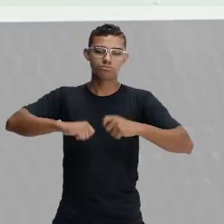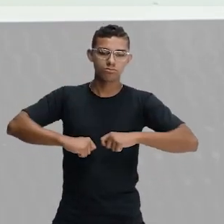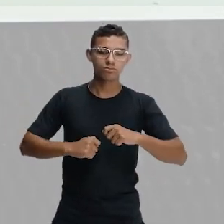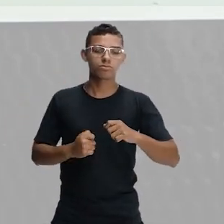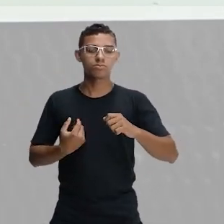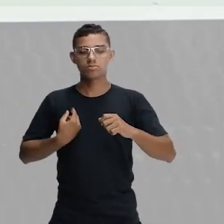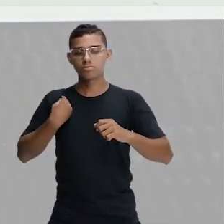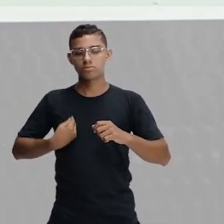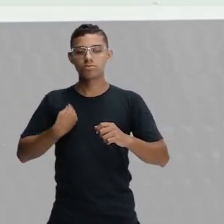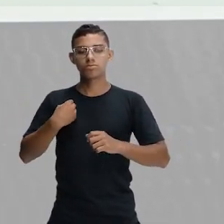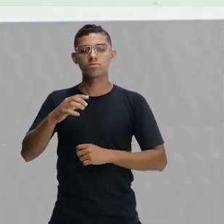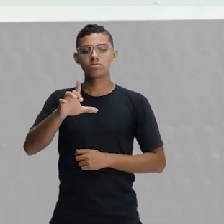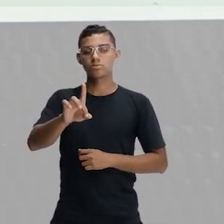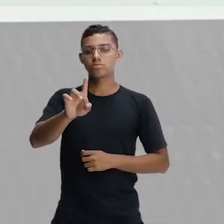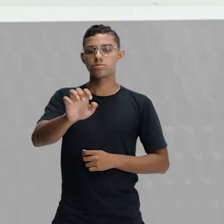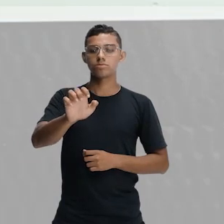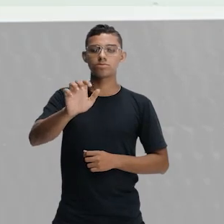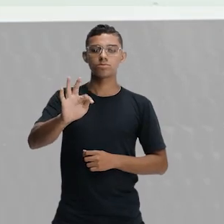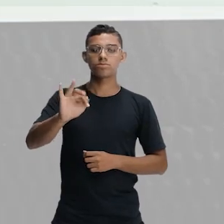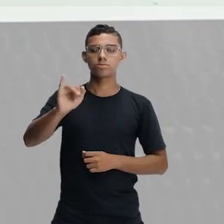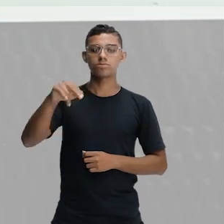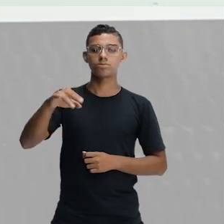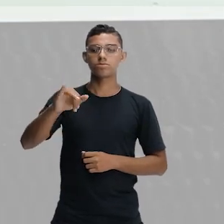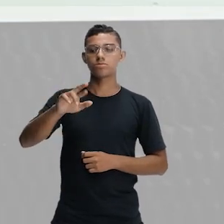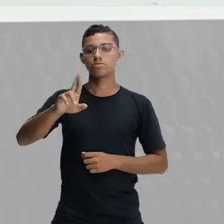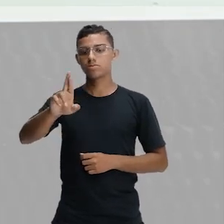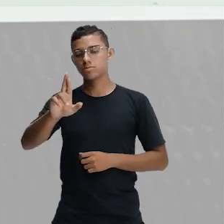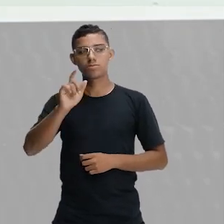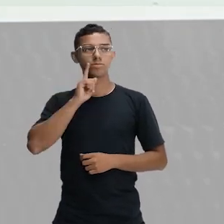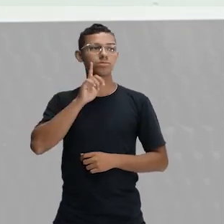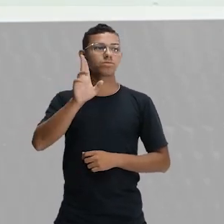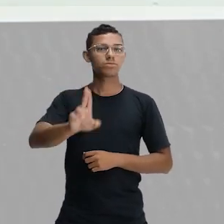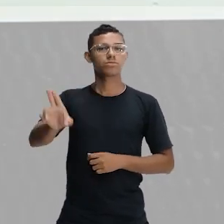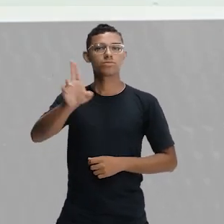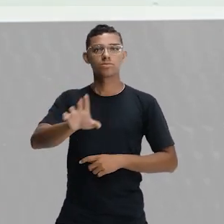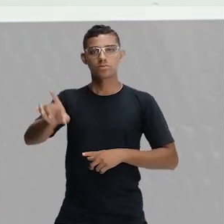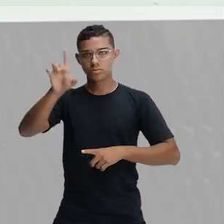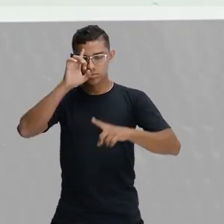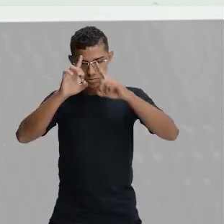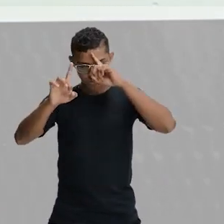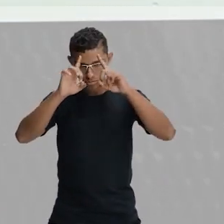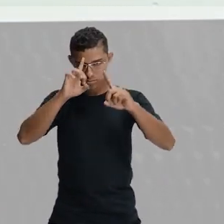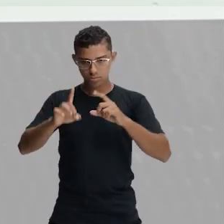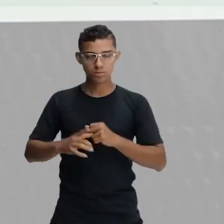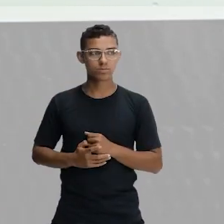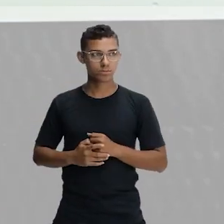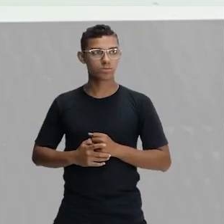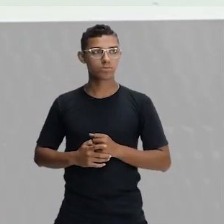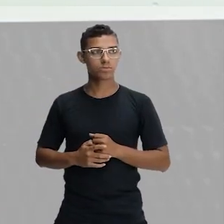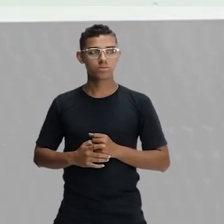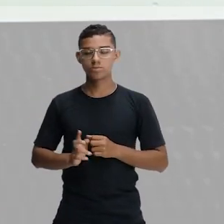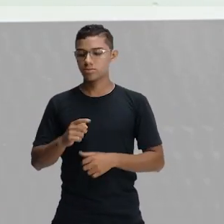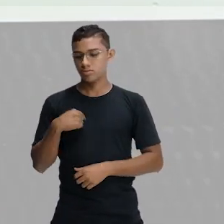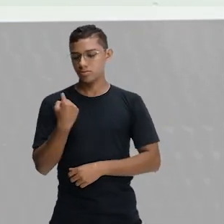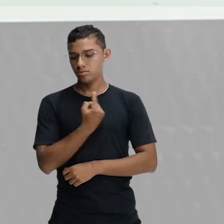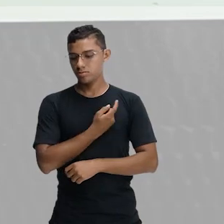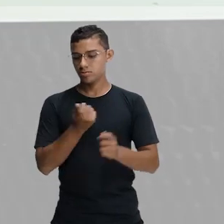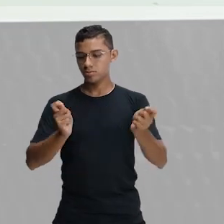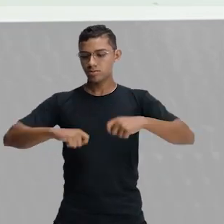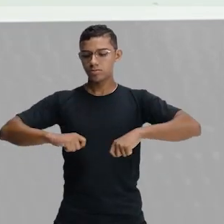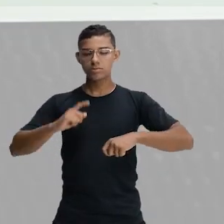né, definir algumas coisas e também utilizá-la, né, para o nosso dia a dia. Então, o que é que nós precisamos